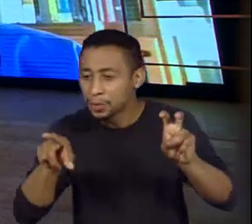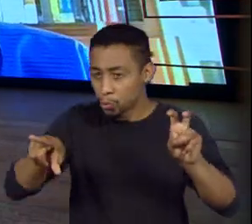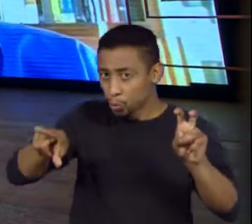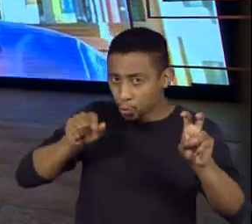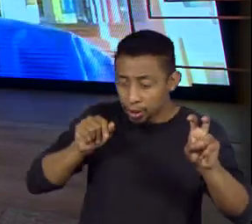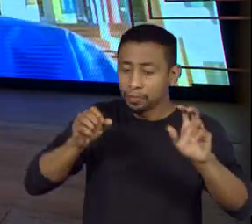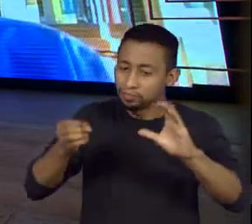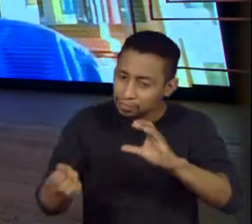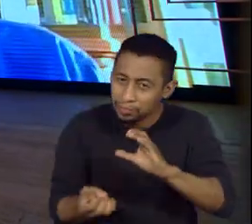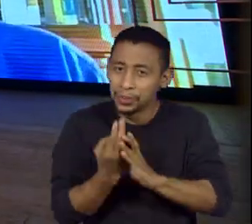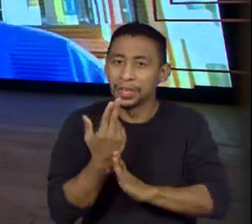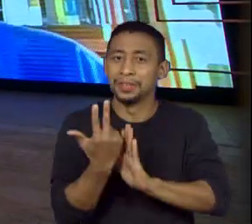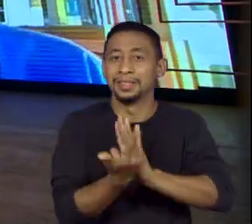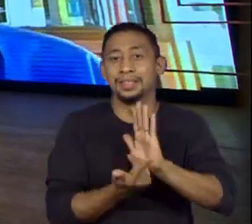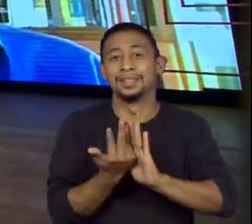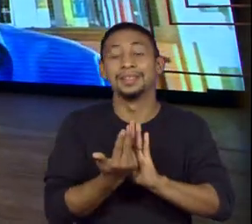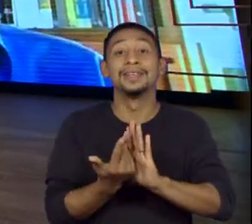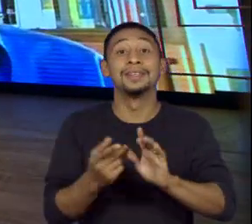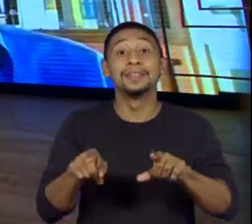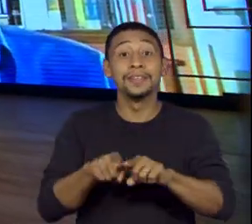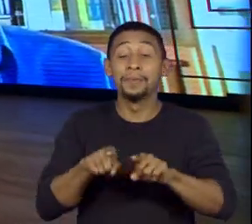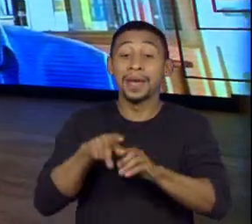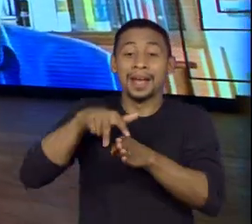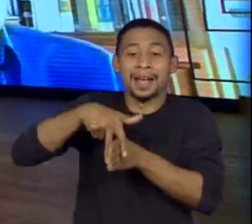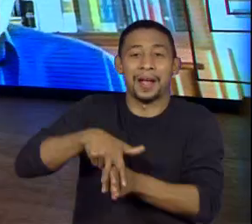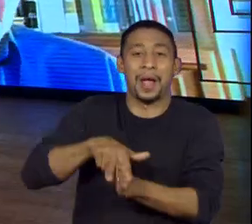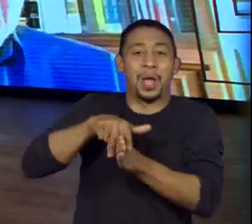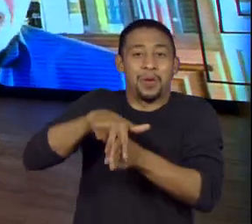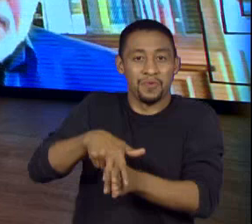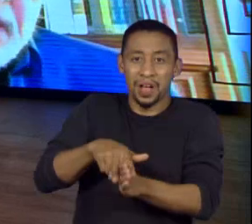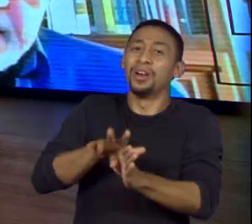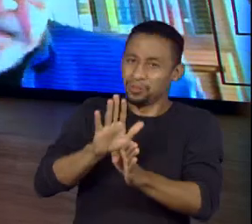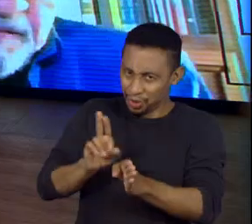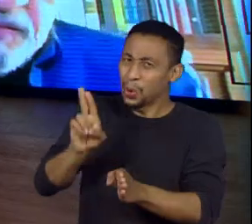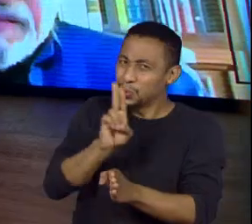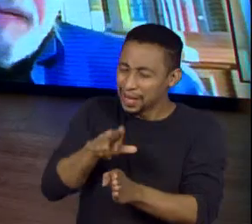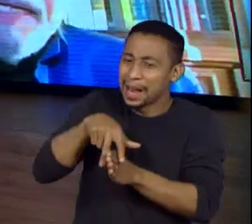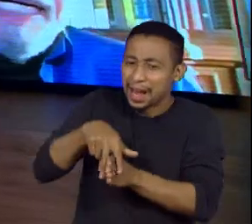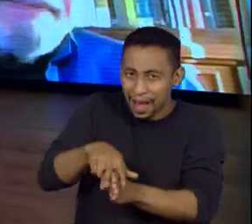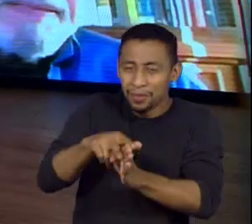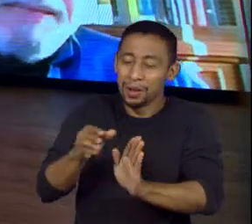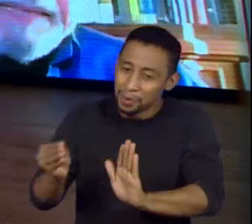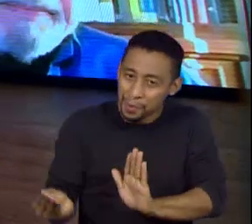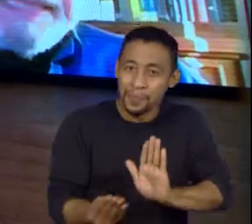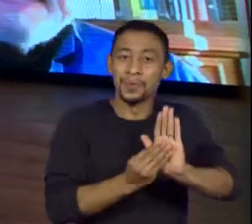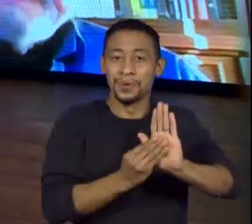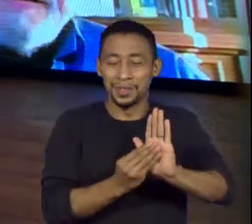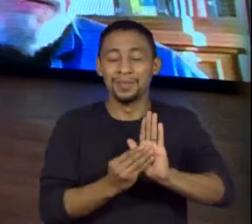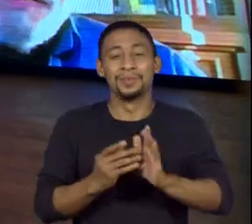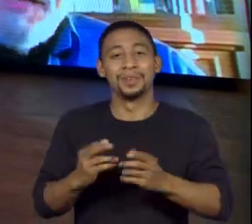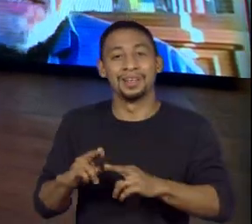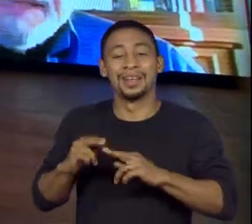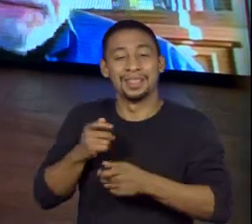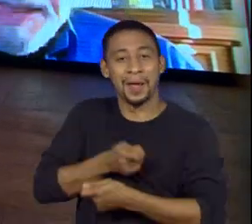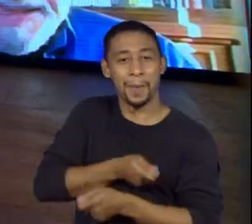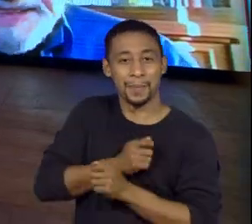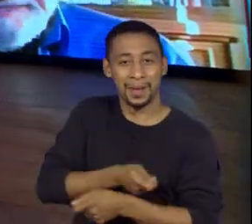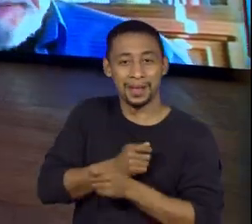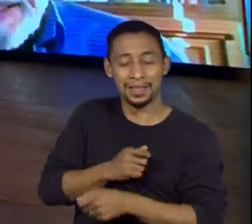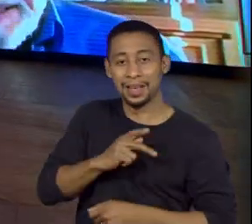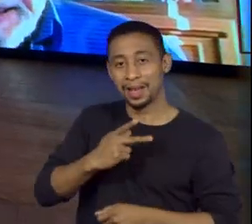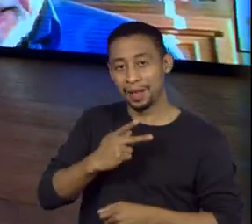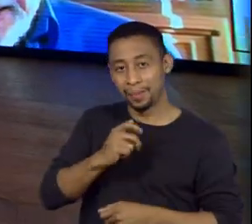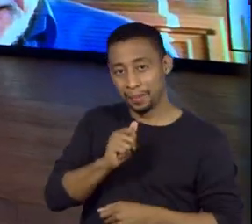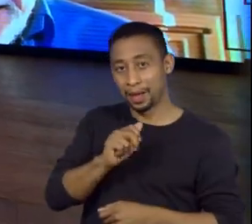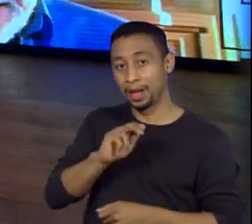penas e até uma ossada de cavalo para ilustrar uma capa da banda de pau e corda do